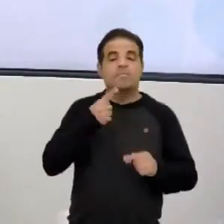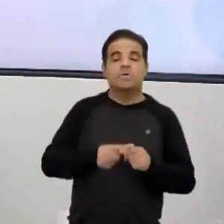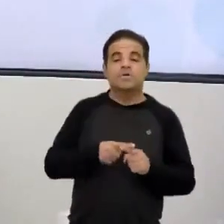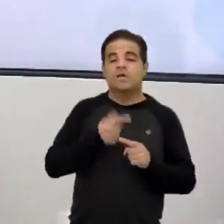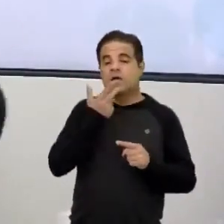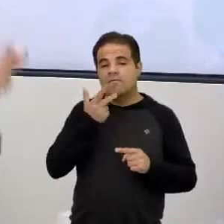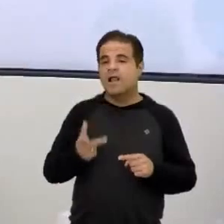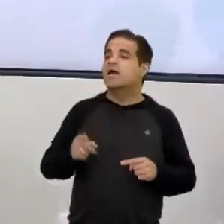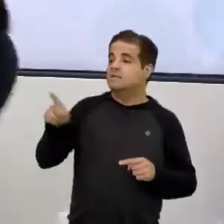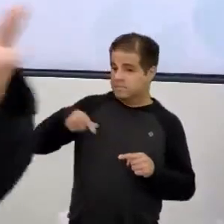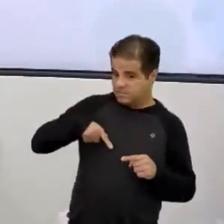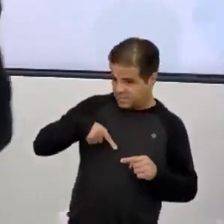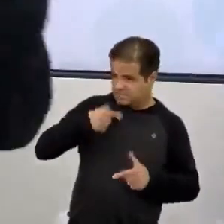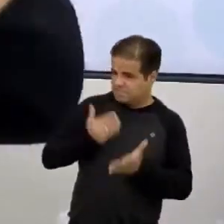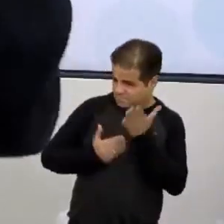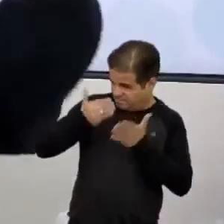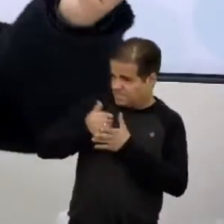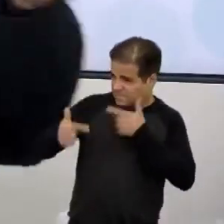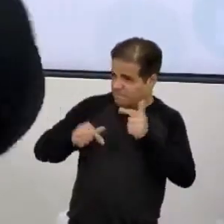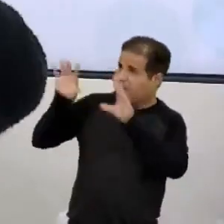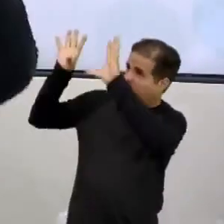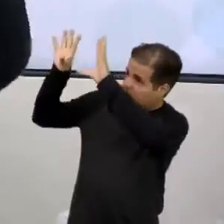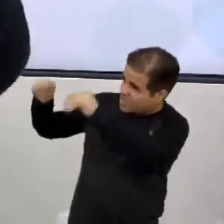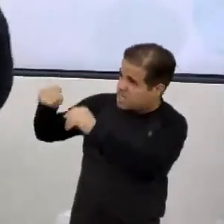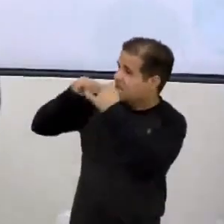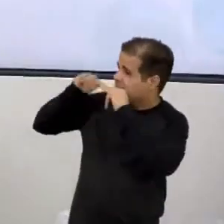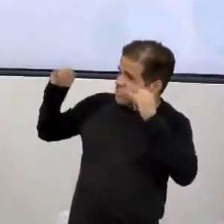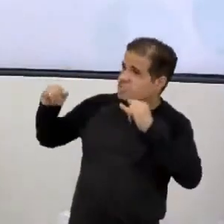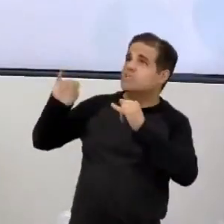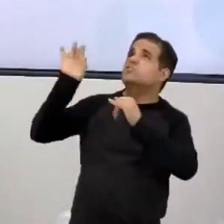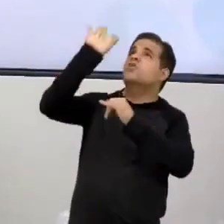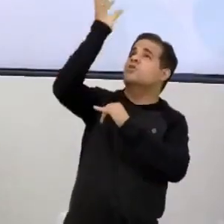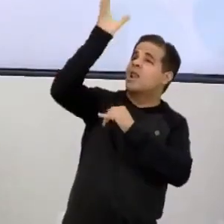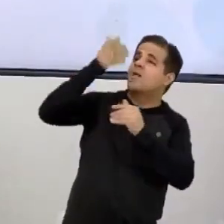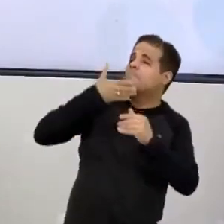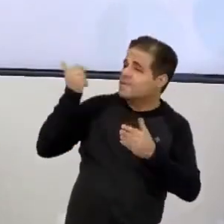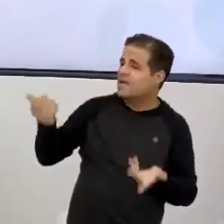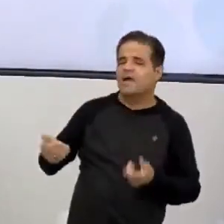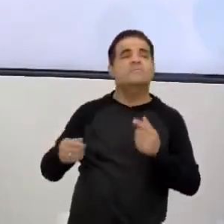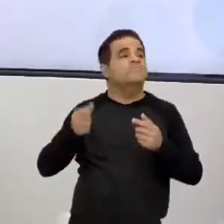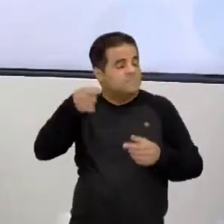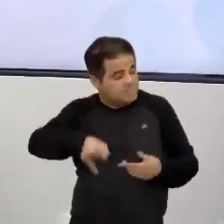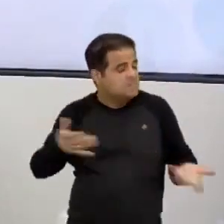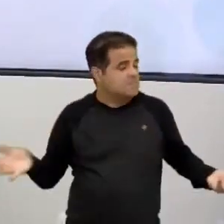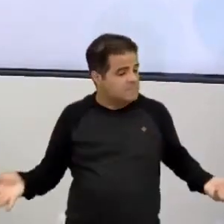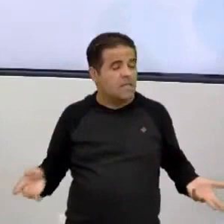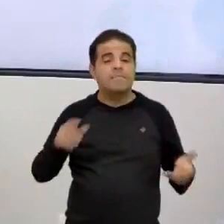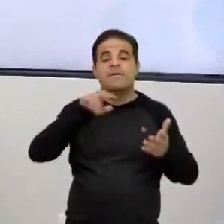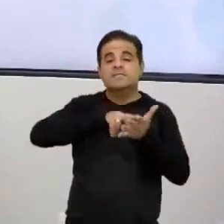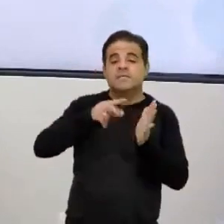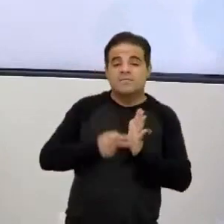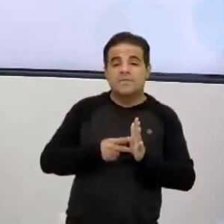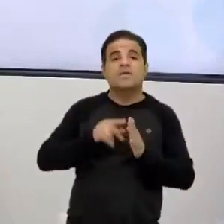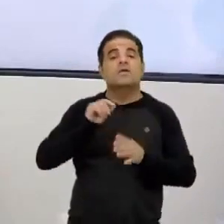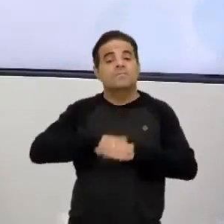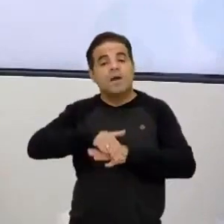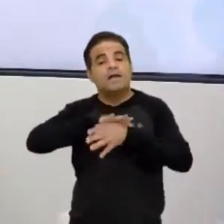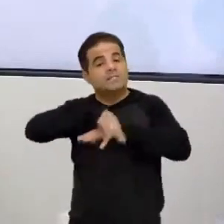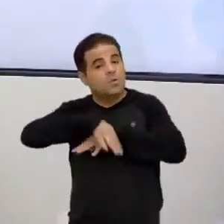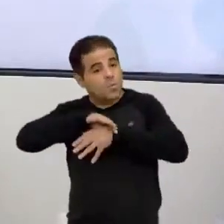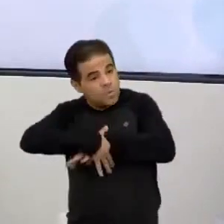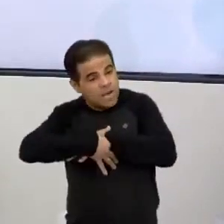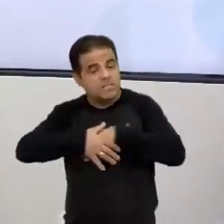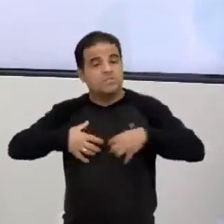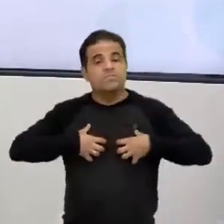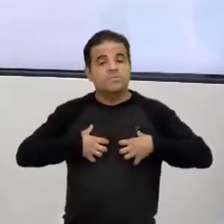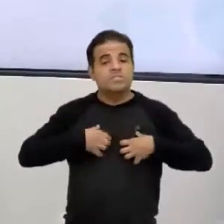exemplo, mas você vai ter mais trabalho desligando a energia assim que você só podia trocar a lâmpada? Sim, mas se isso significa que eu vou fazer com mais segurança, que eu